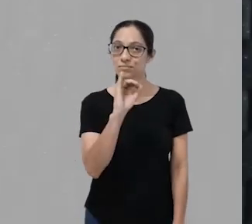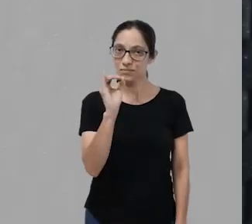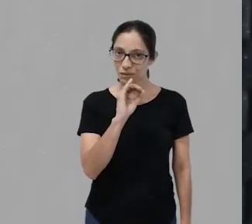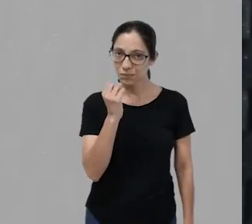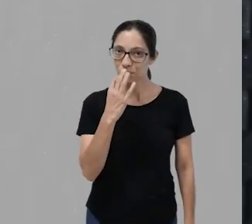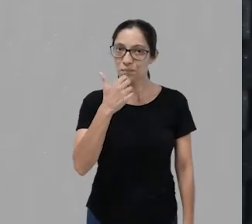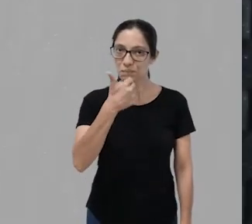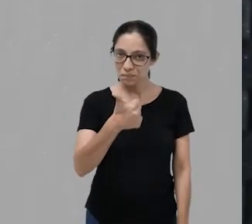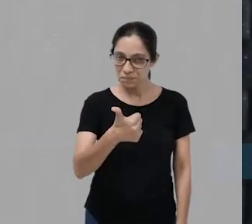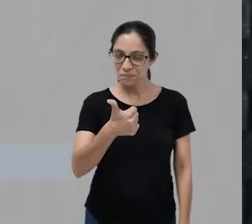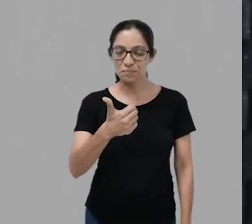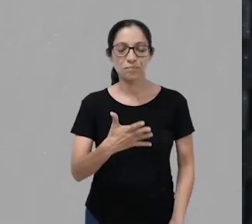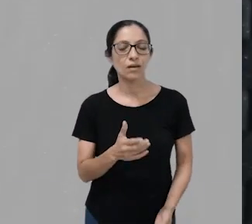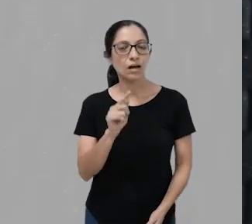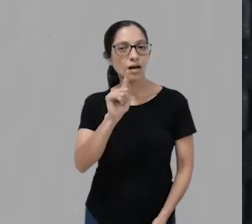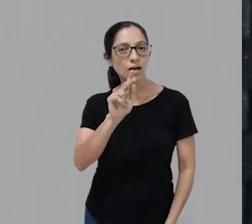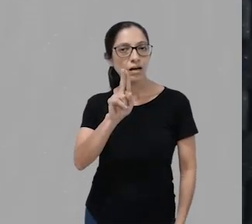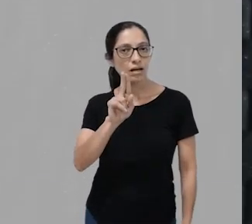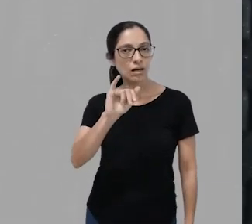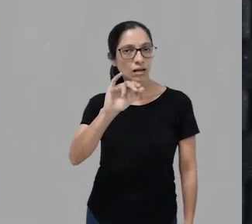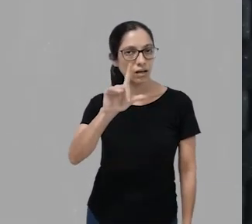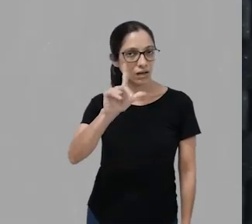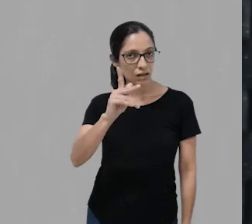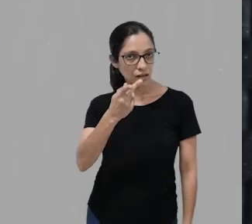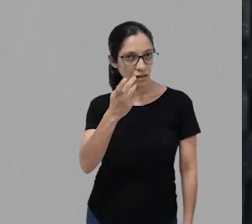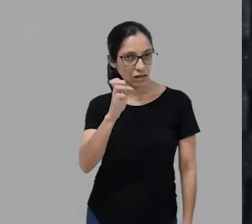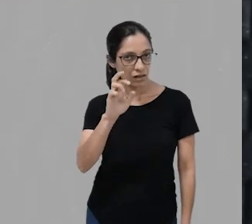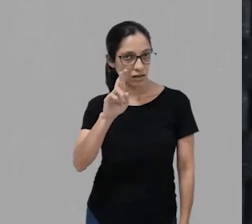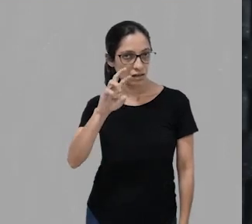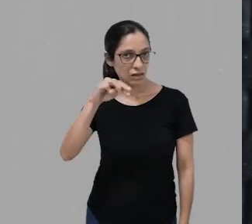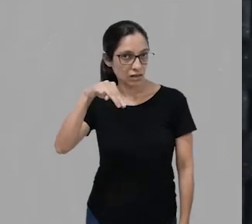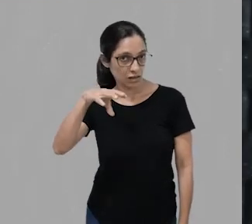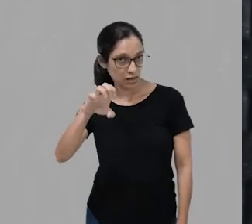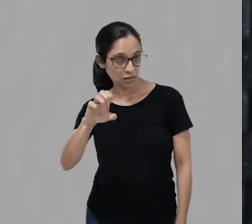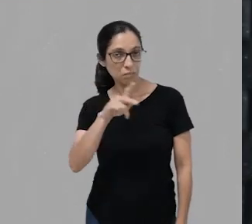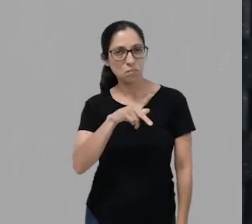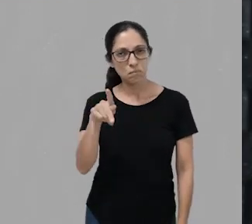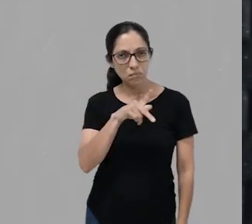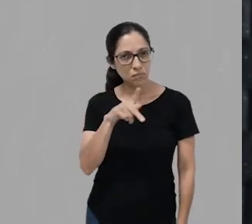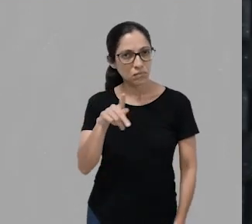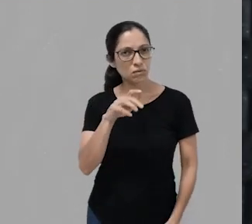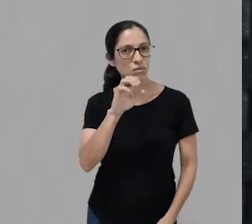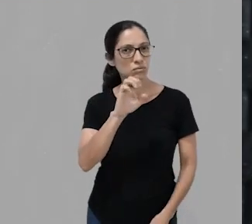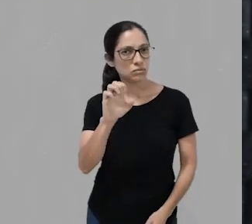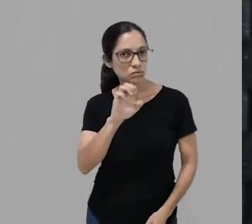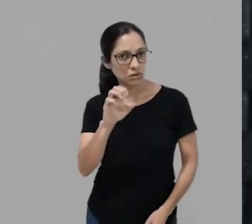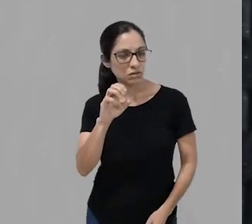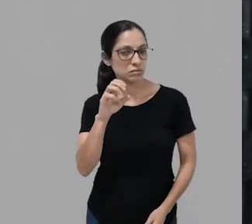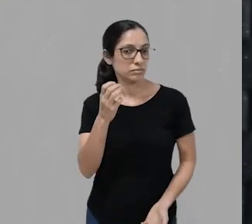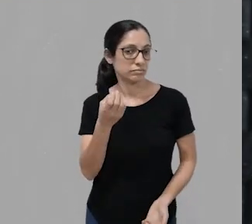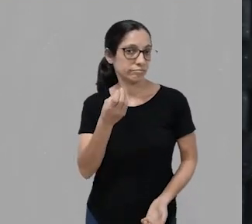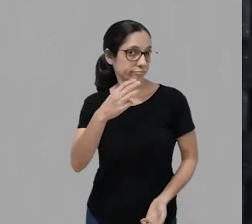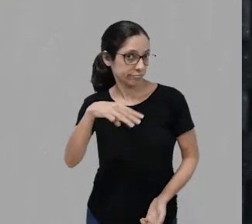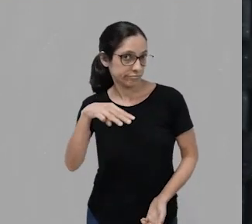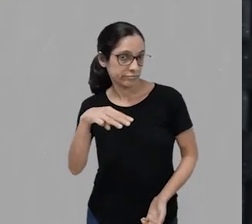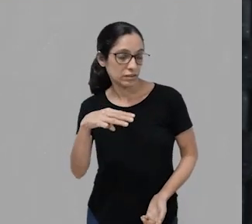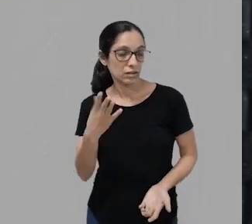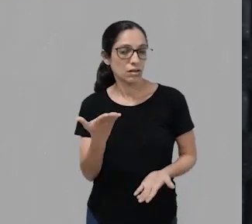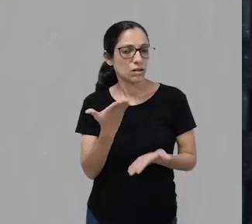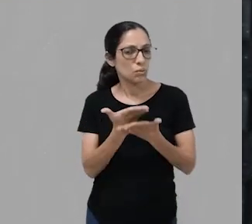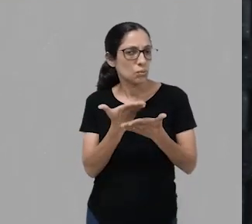Olá, galerinha, tudo bem com vocês? Sou Guilherme Campos, professor de Educação Física da Rede Estadual do Maranhão. E nessa aula de hoje, nosso projeto Fica em